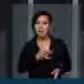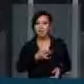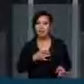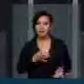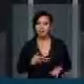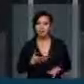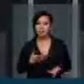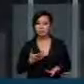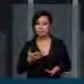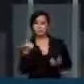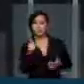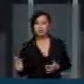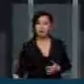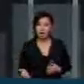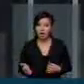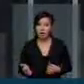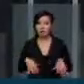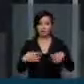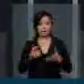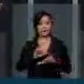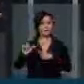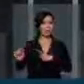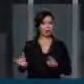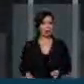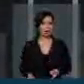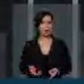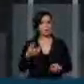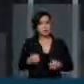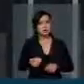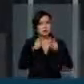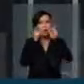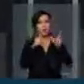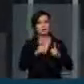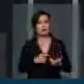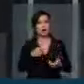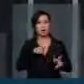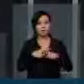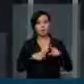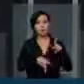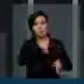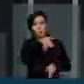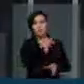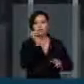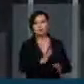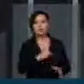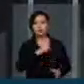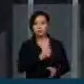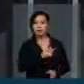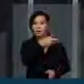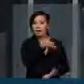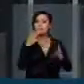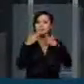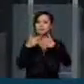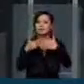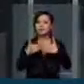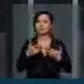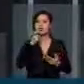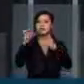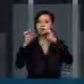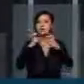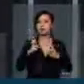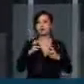os mandatos. A legitimidade dos mandatos, afinal, vem do povo brasileiro. Então, nós somos a favor, sim, do